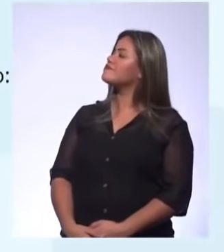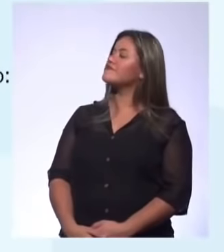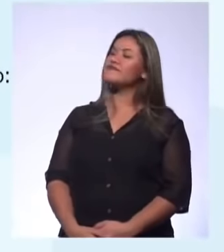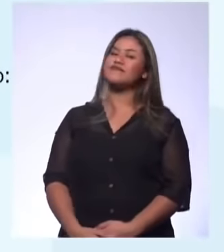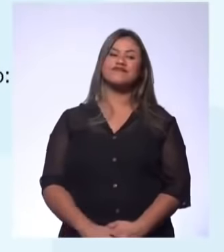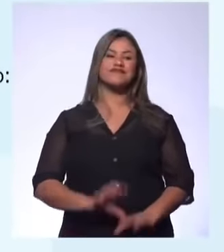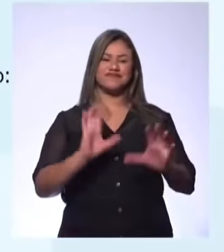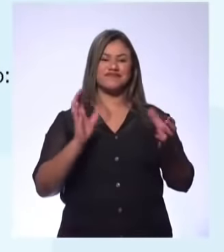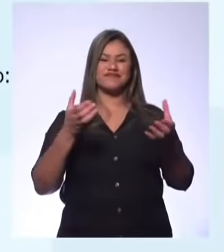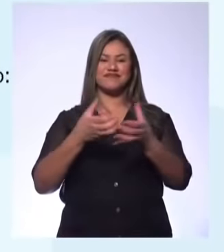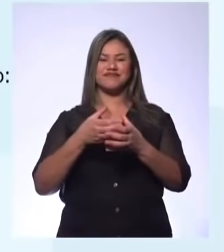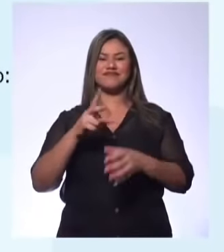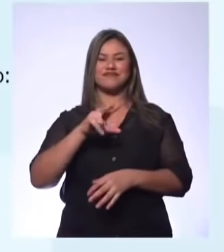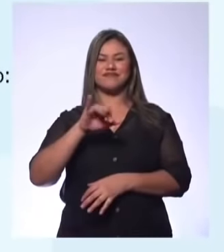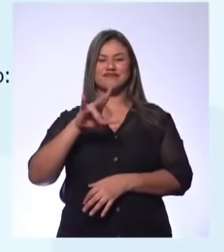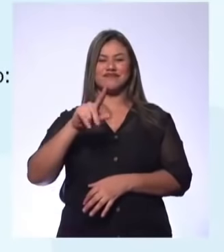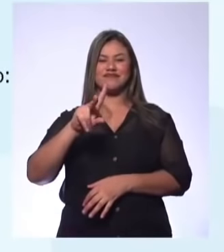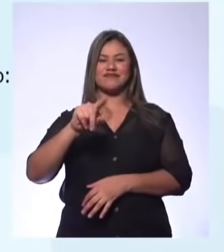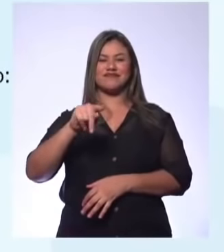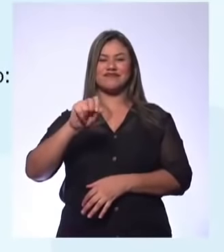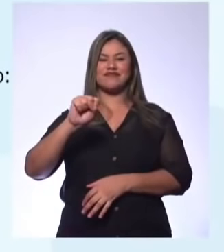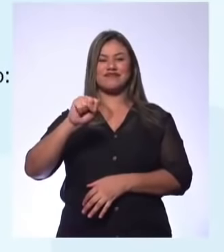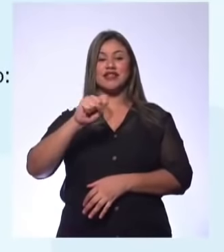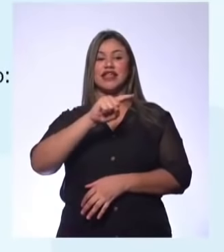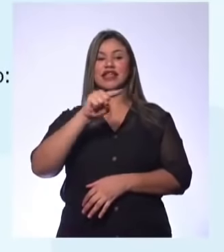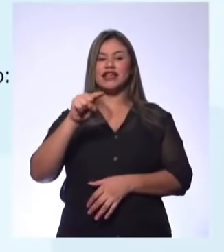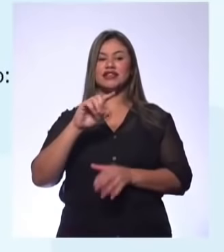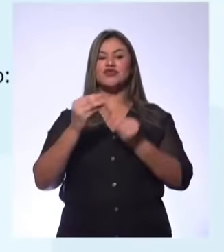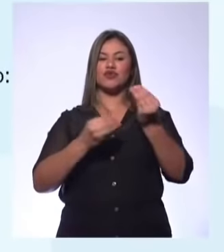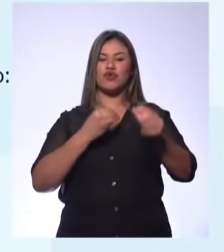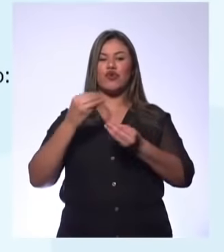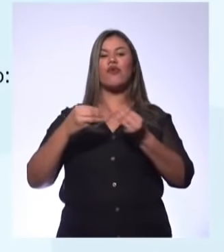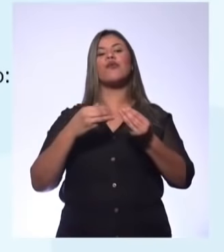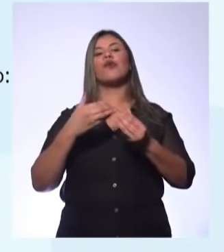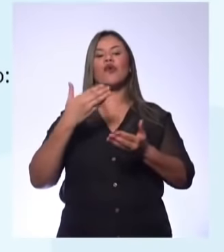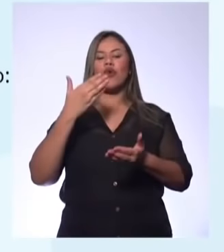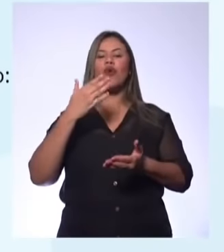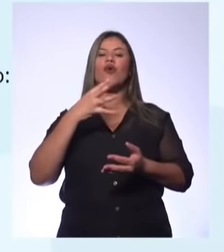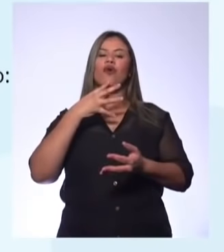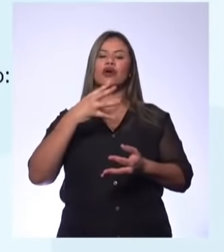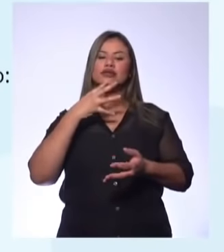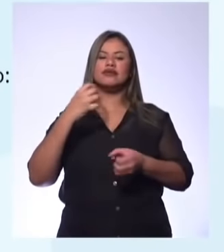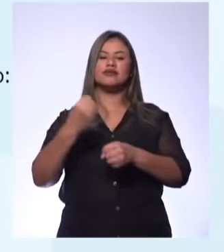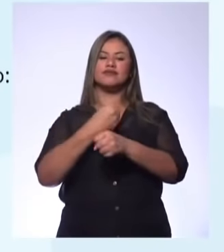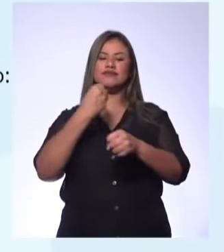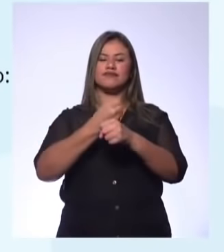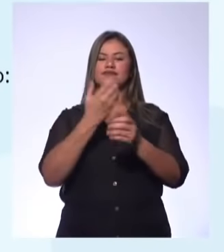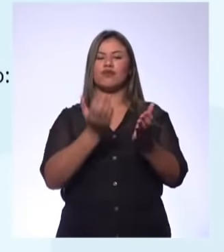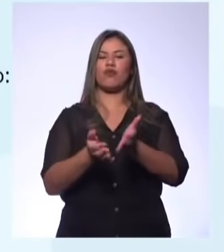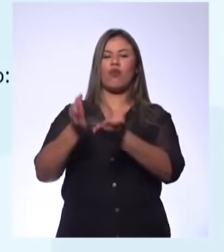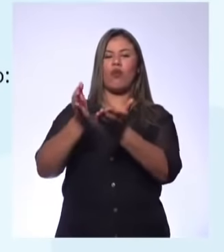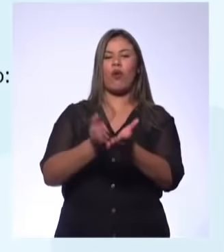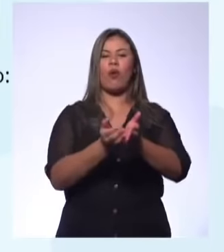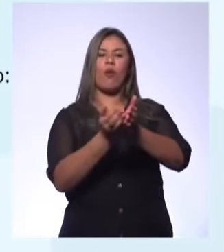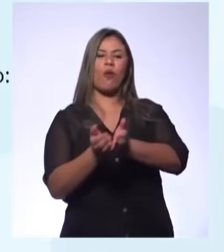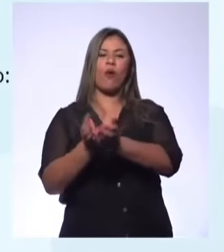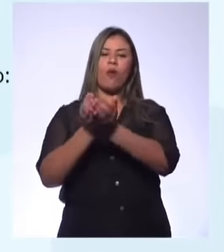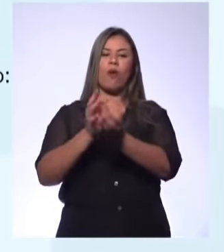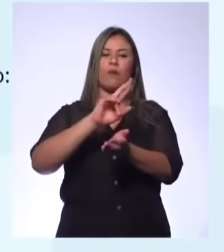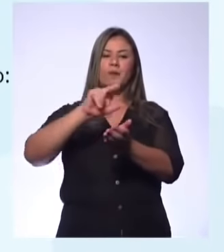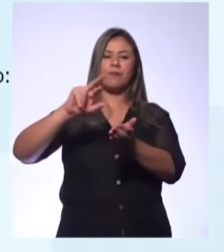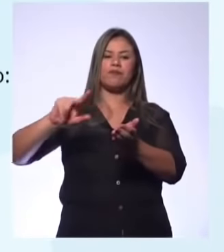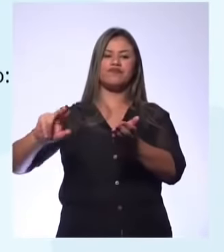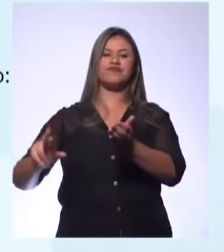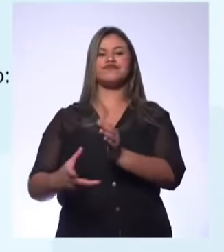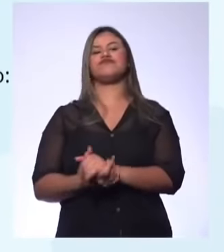aí essa forma de transporte, eles já conheciam a forma de construir navios, caravelas, barcos.